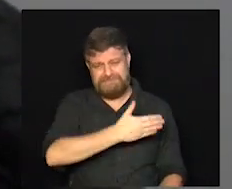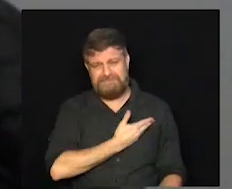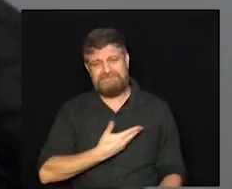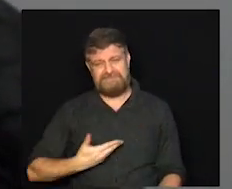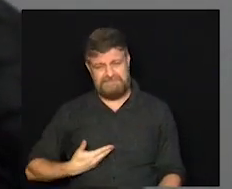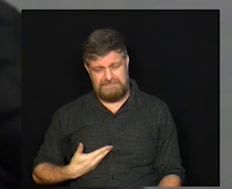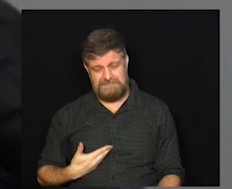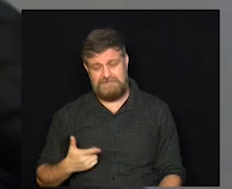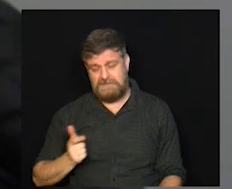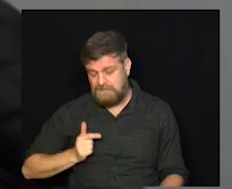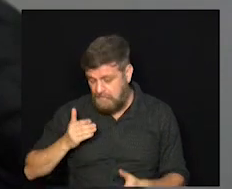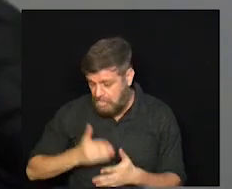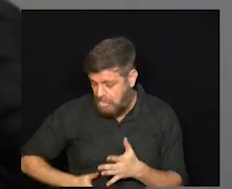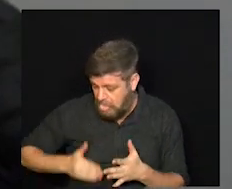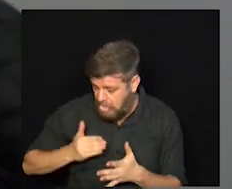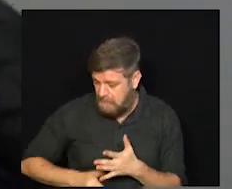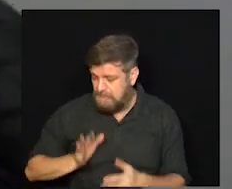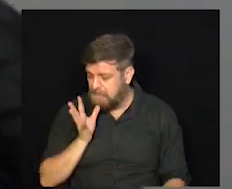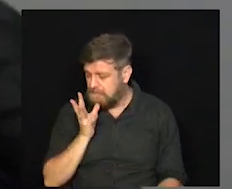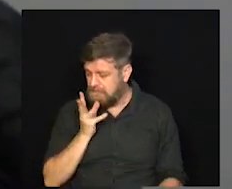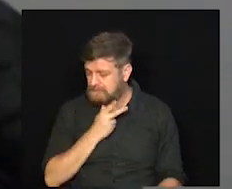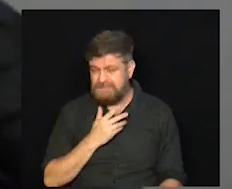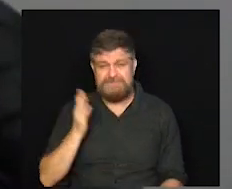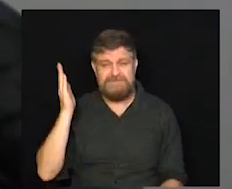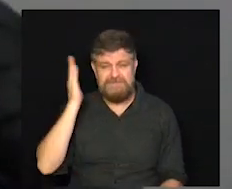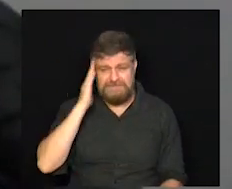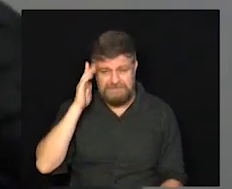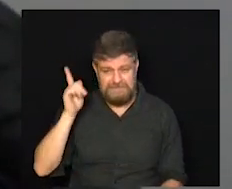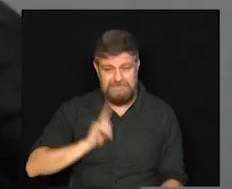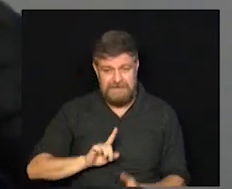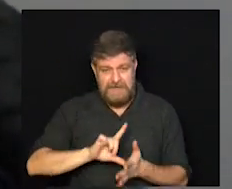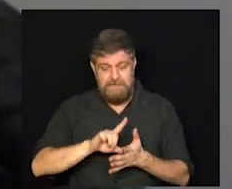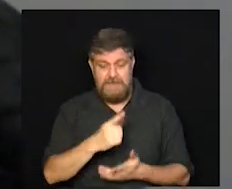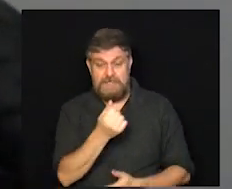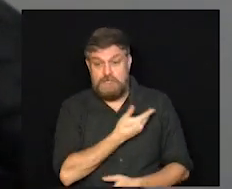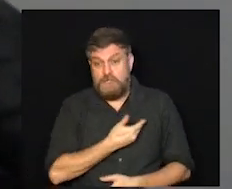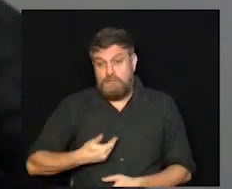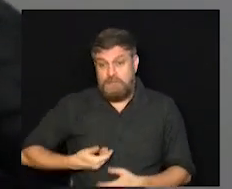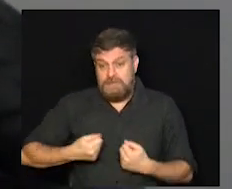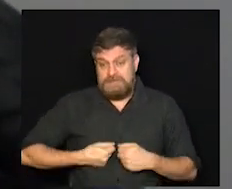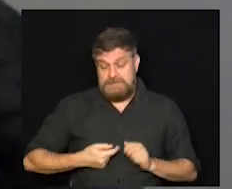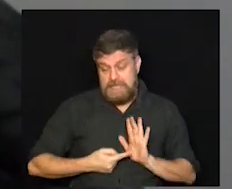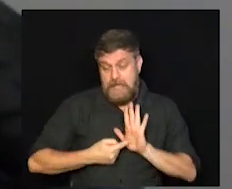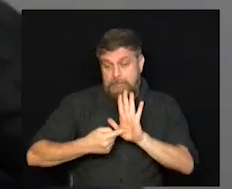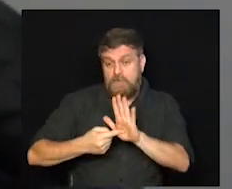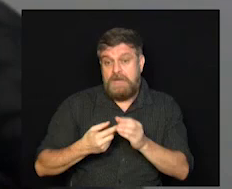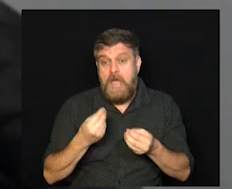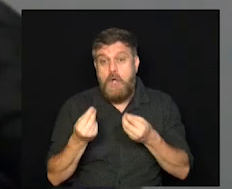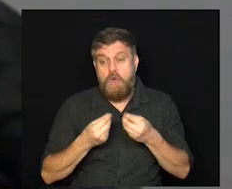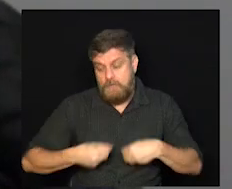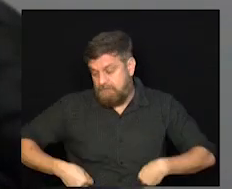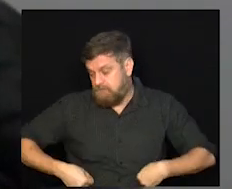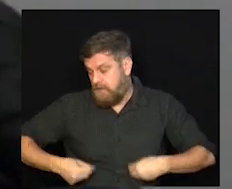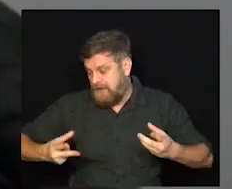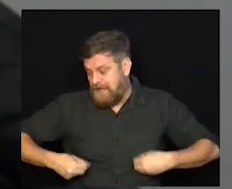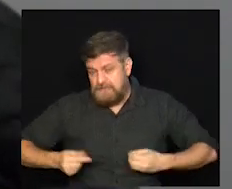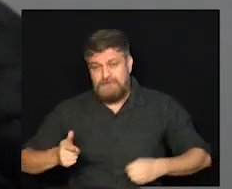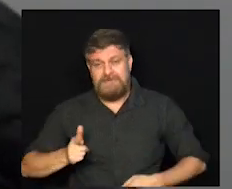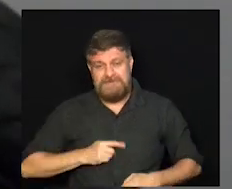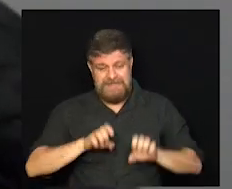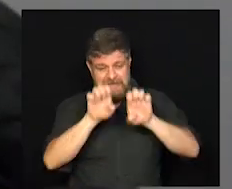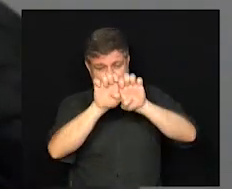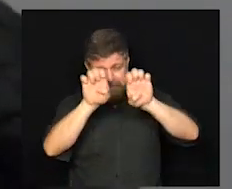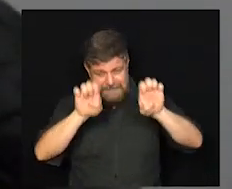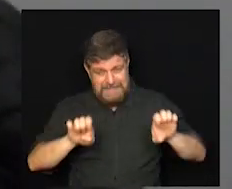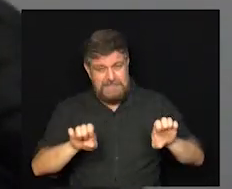a gente sabe do nível de prestação de contas que há, de toda a estrutura que demanda